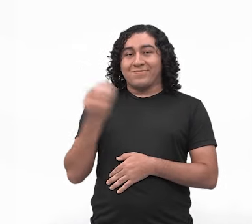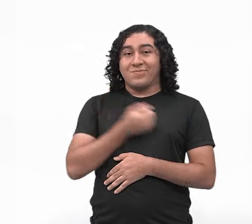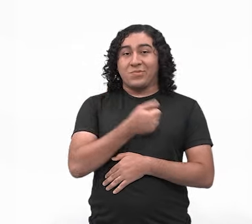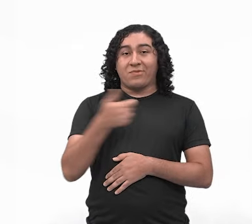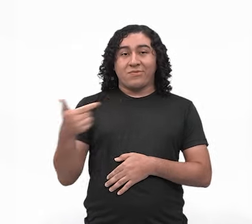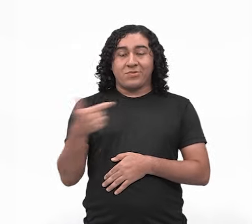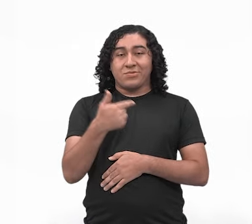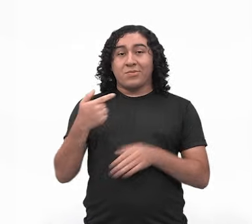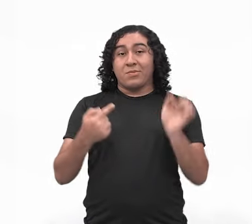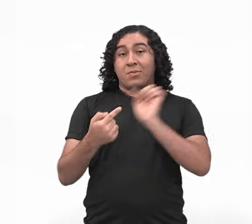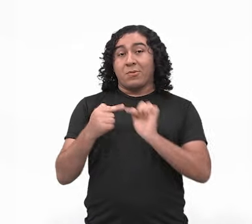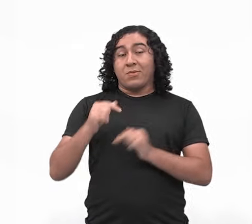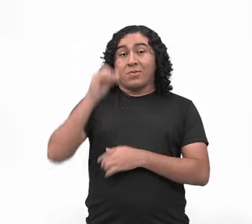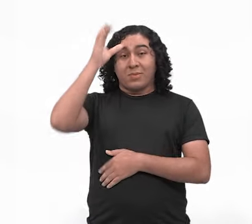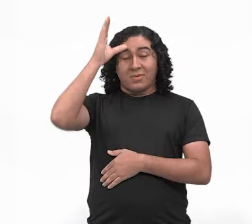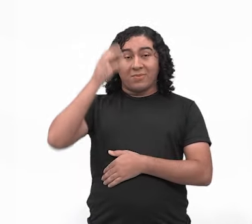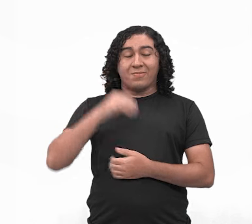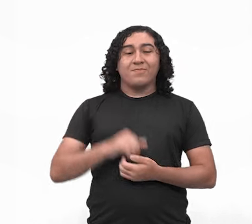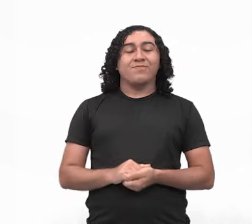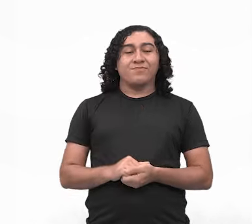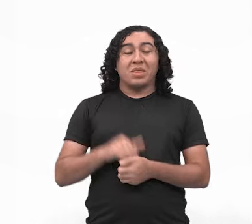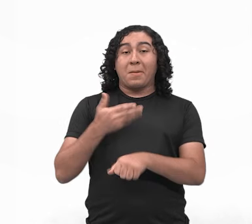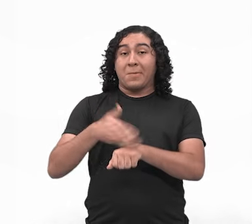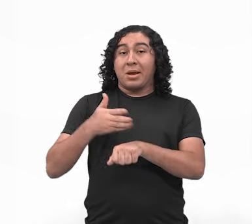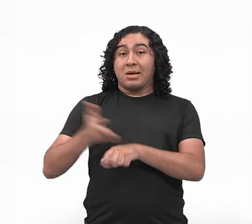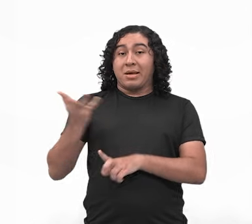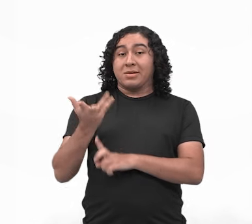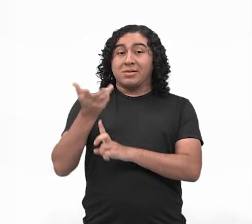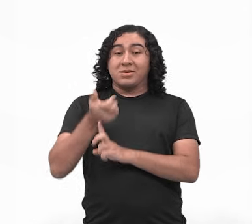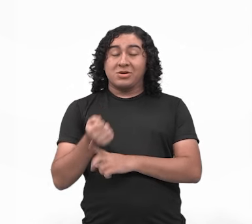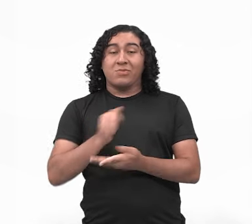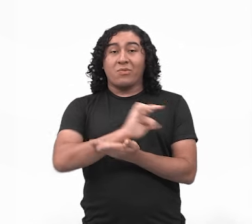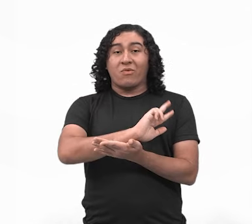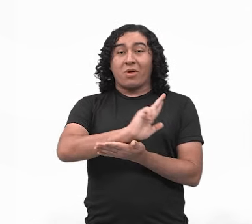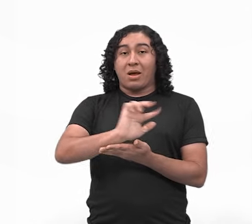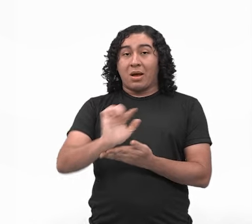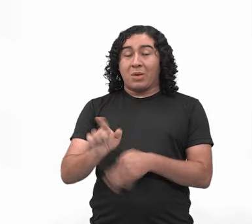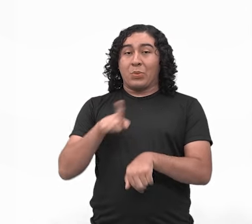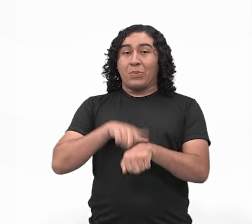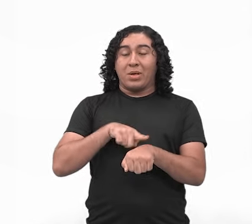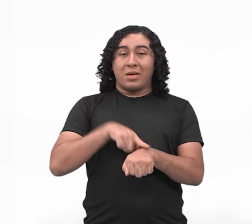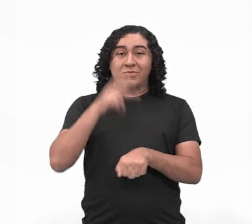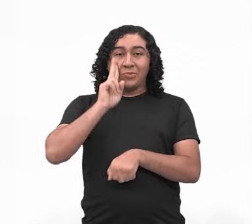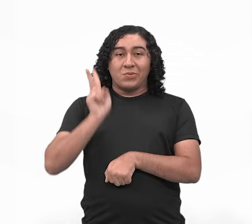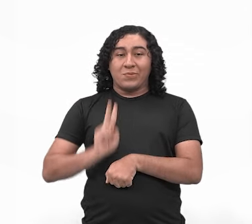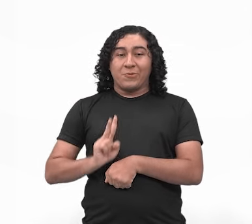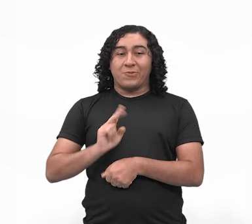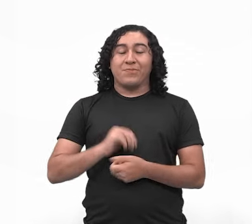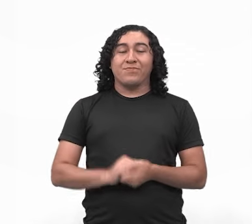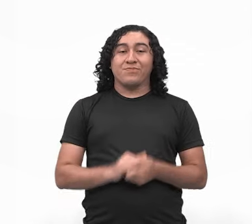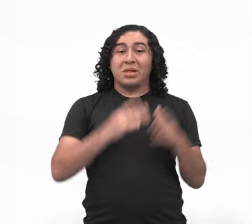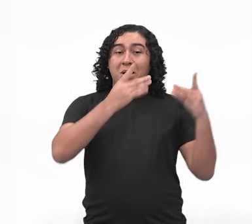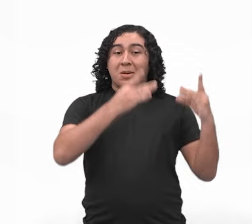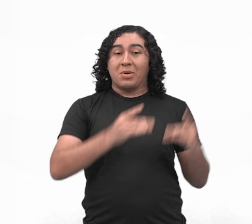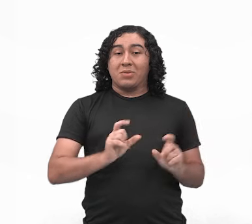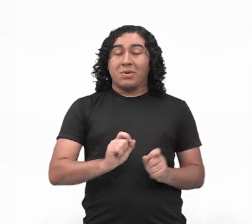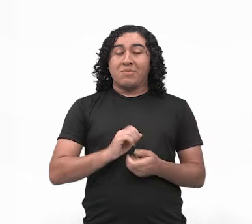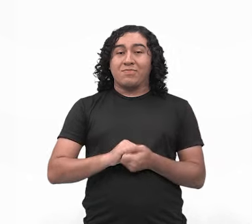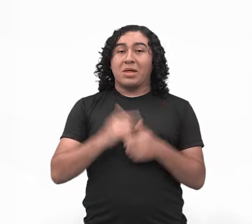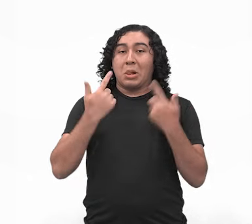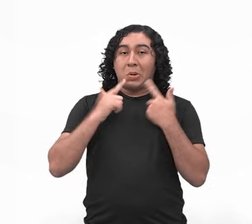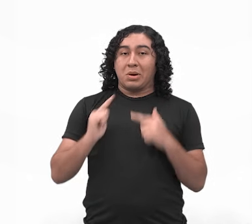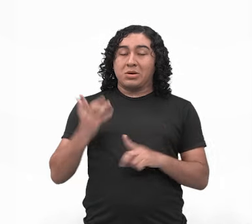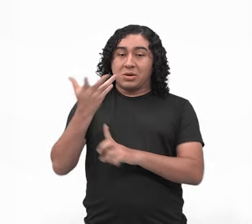22, objeto de conhecimento, práticas artísticas em diferentes momentos históricos. Detalhamento, produção de linguagens